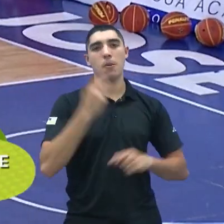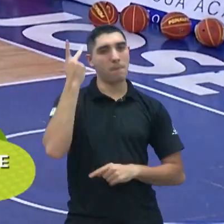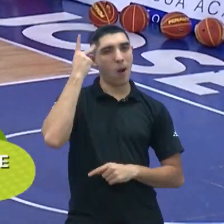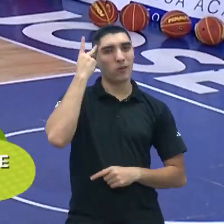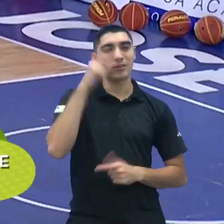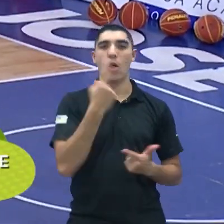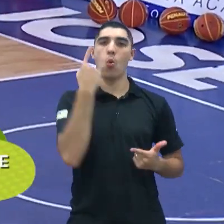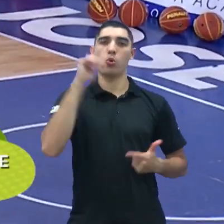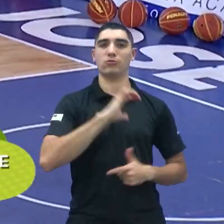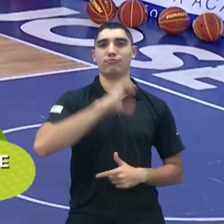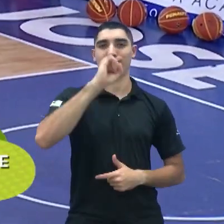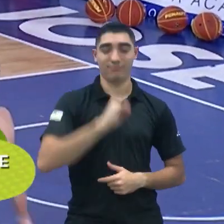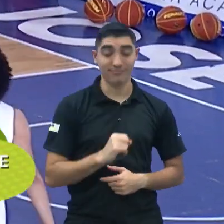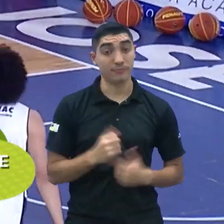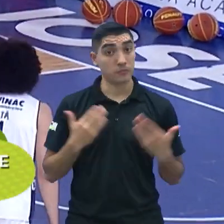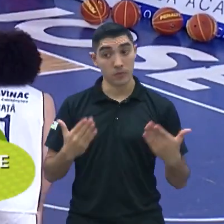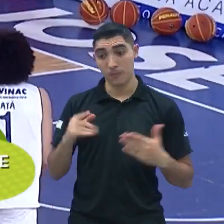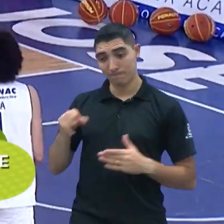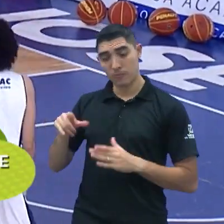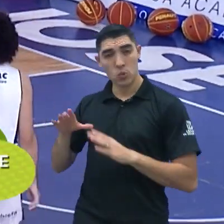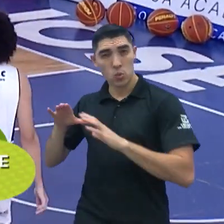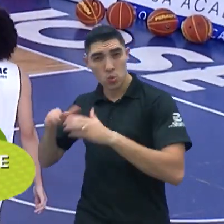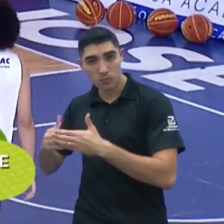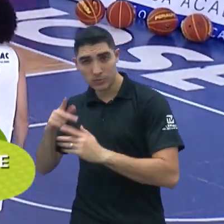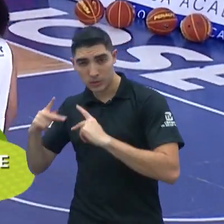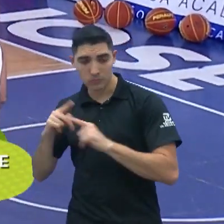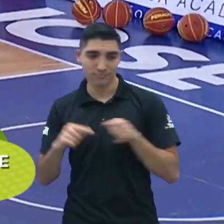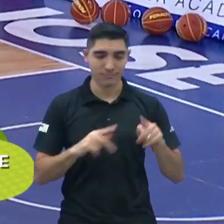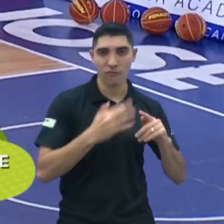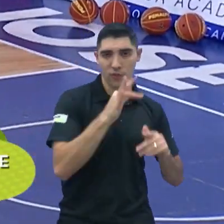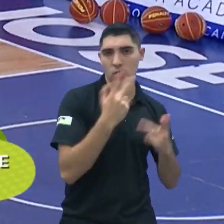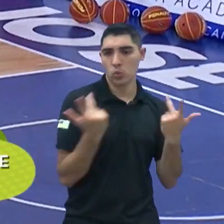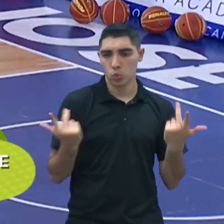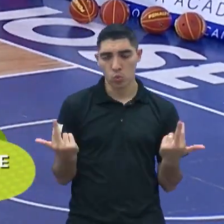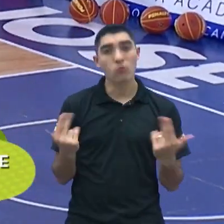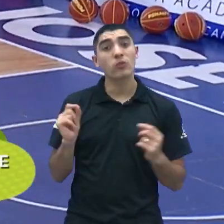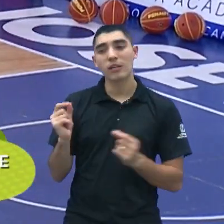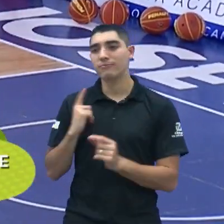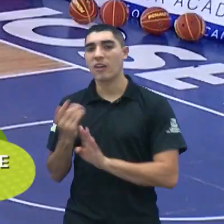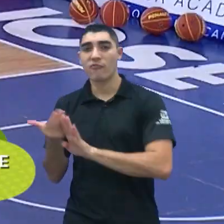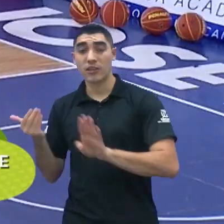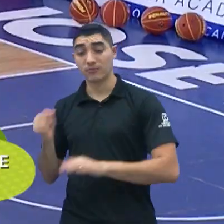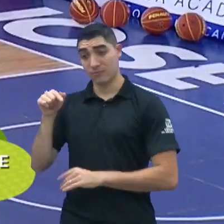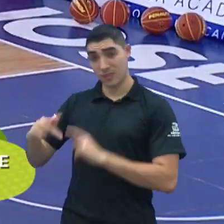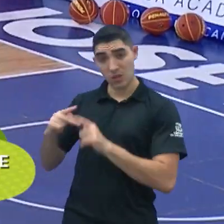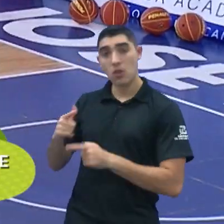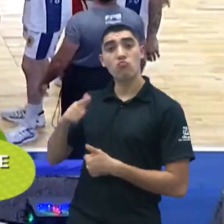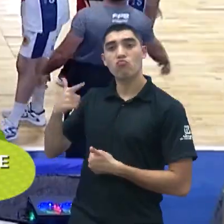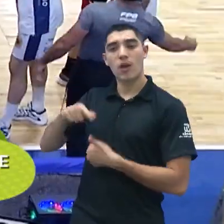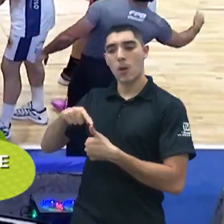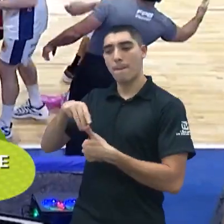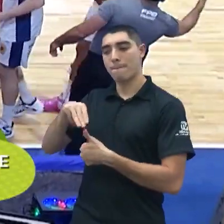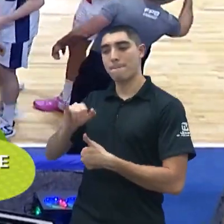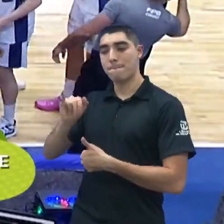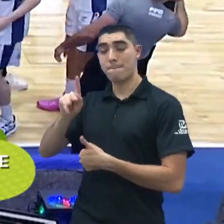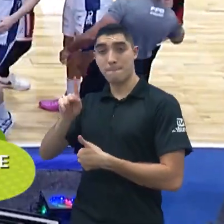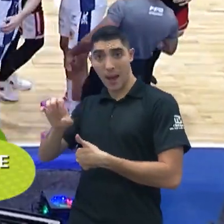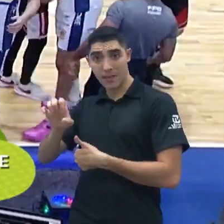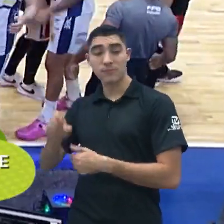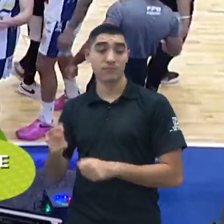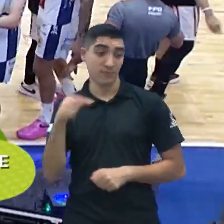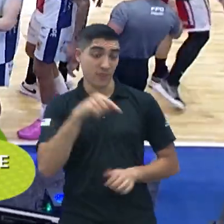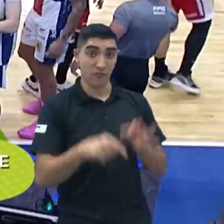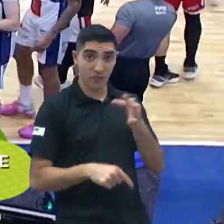duas equipes estavam desfalcadas. O São José sem o pivô Mike e Franca sem o